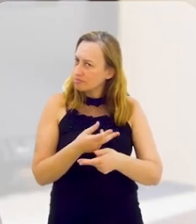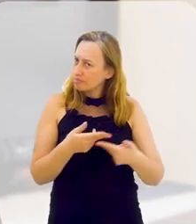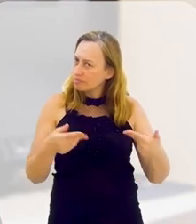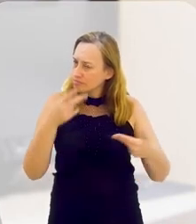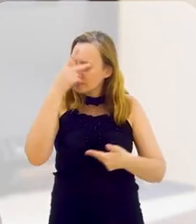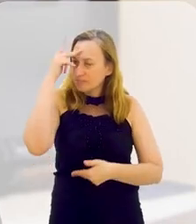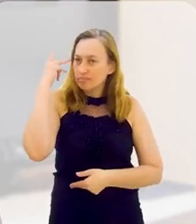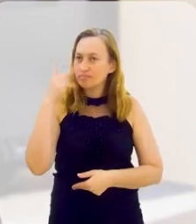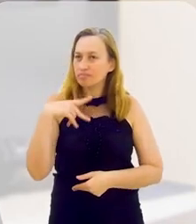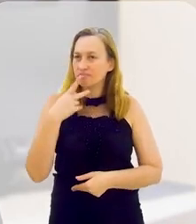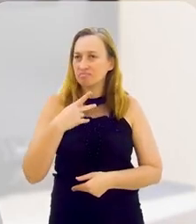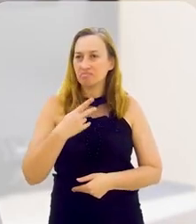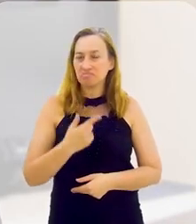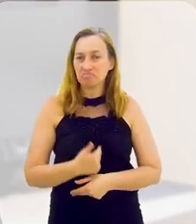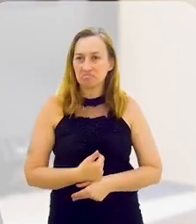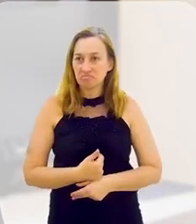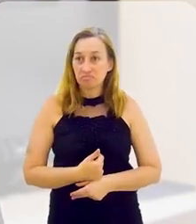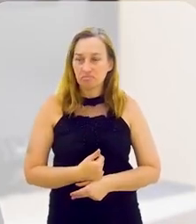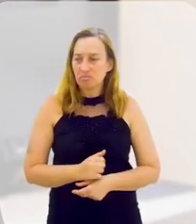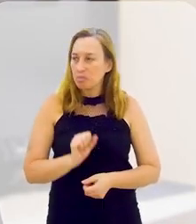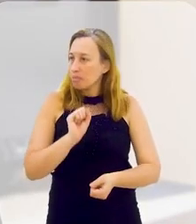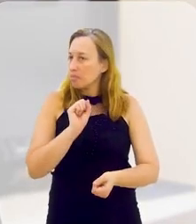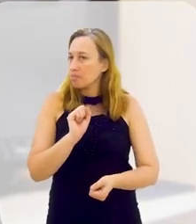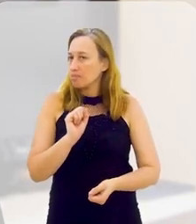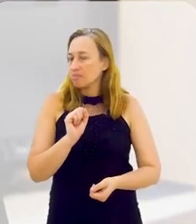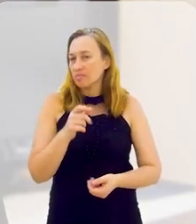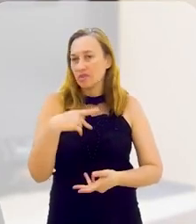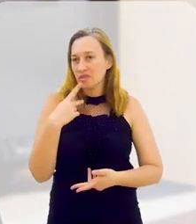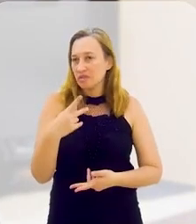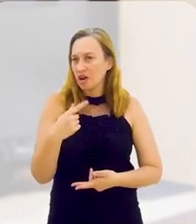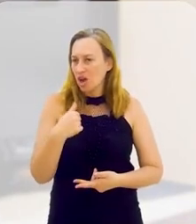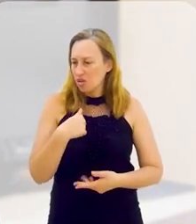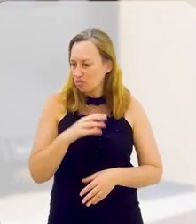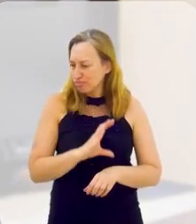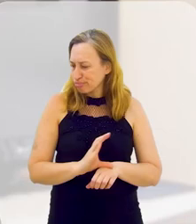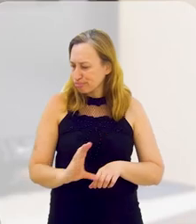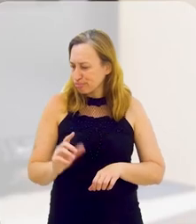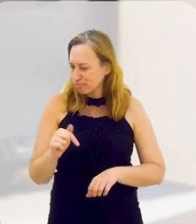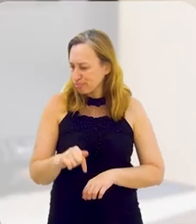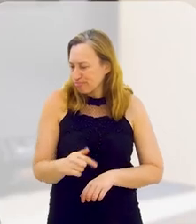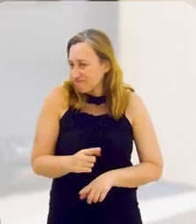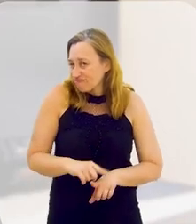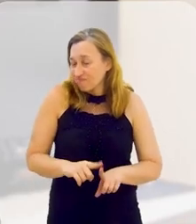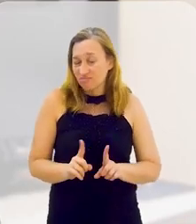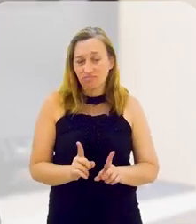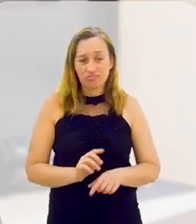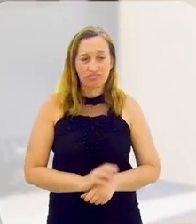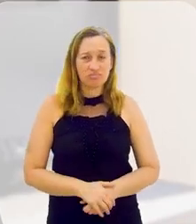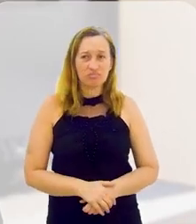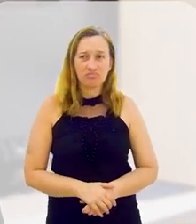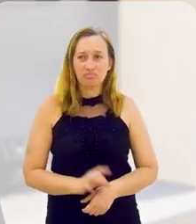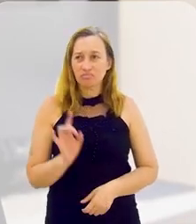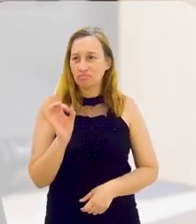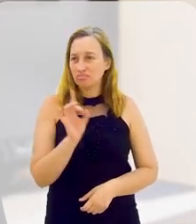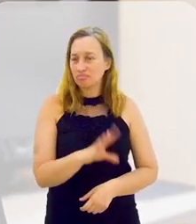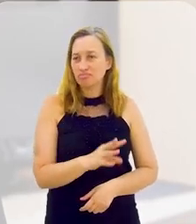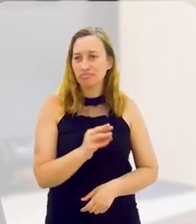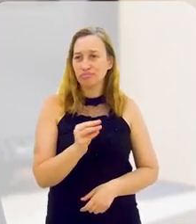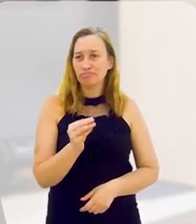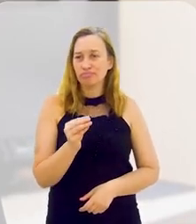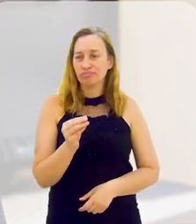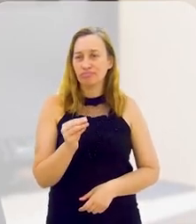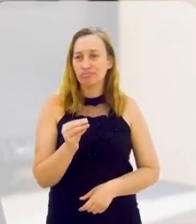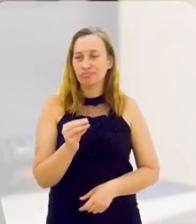você recebe muitas pessoas que dizem assim: não vou, já chegam falando assim: ó, tô aqui no curso, mas é a